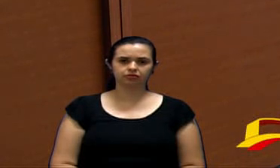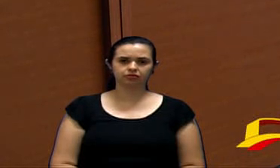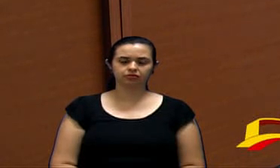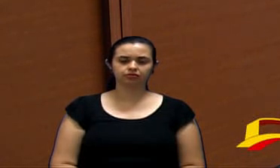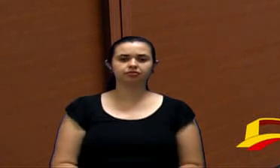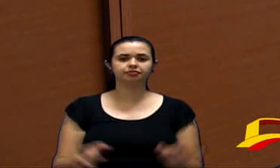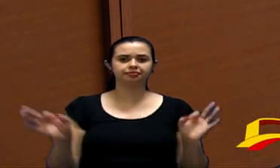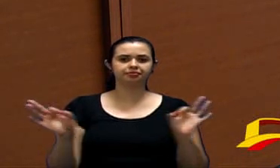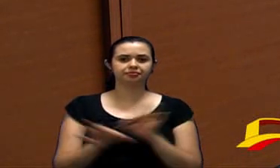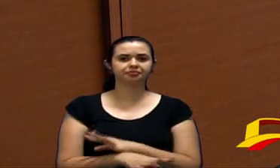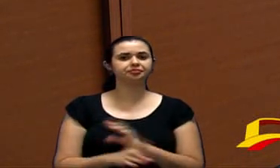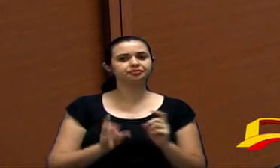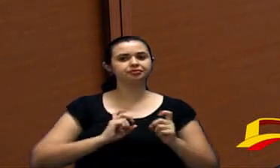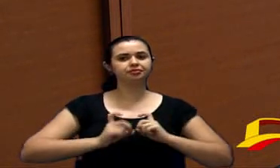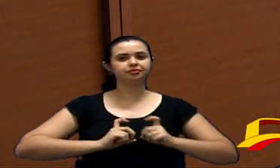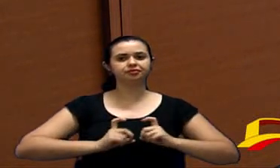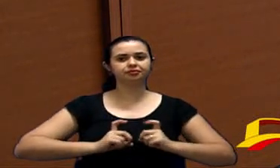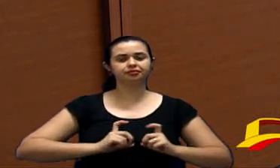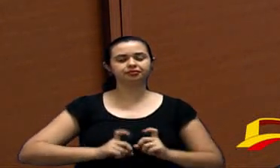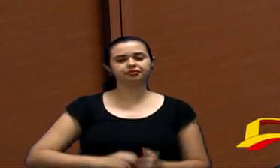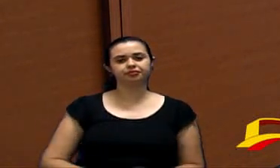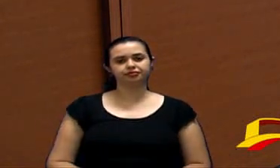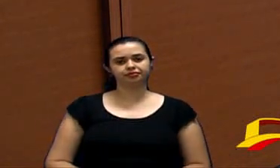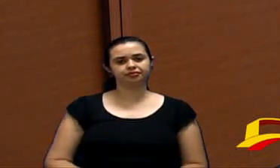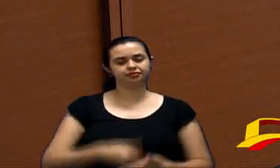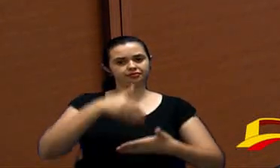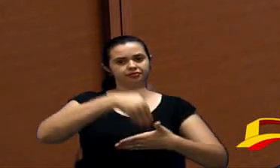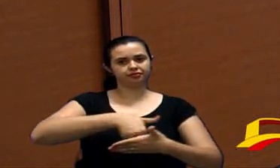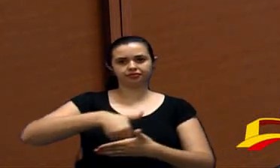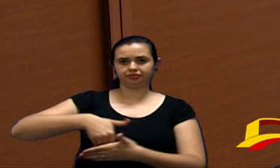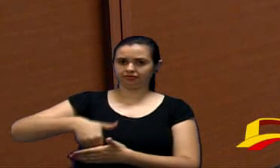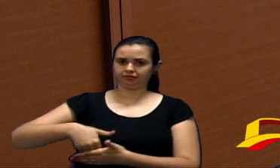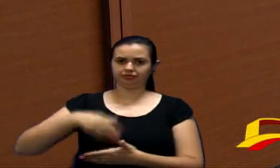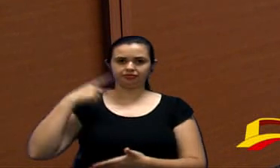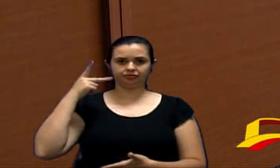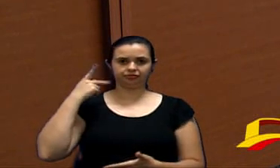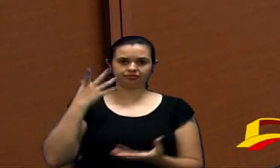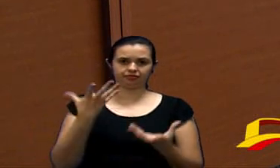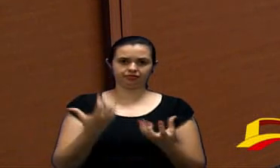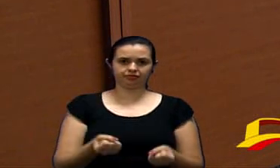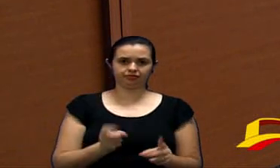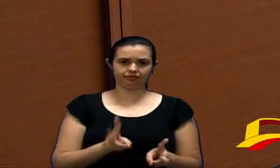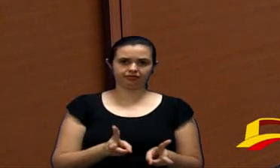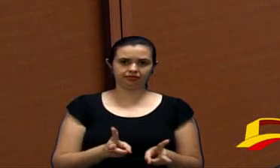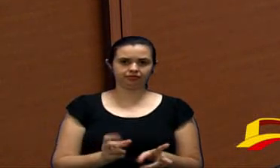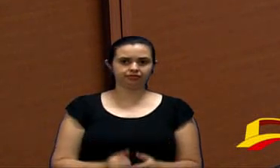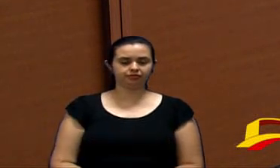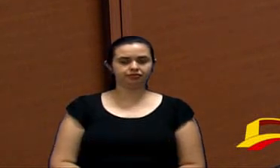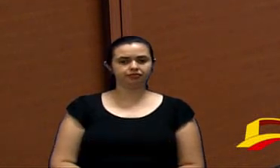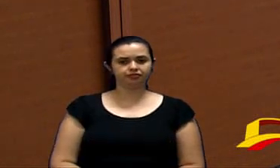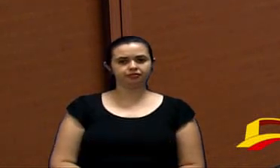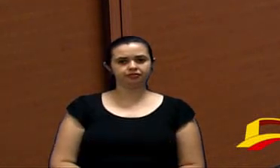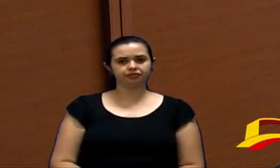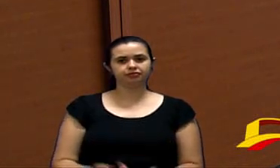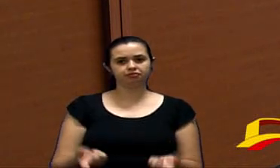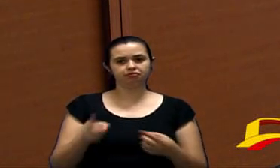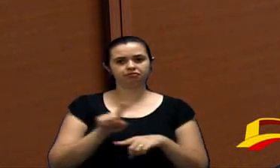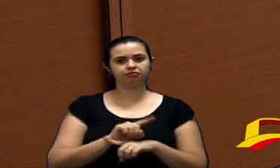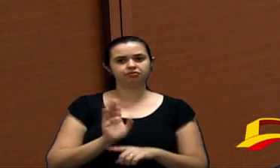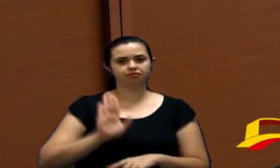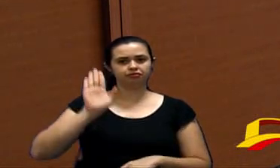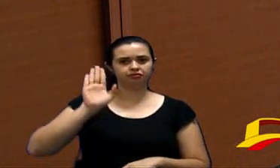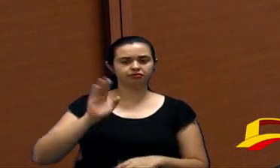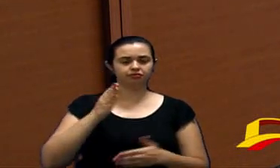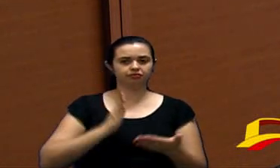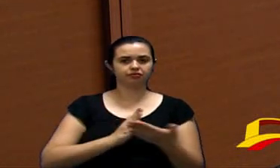É encerrada a discussão. Eu coloco em votação os vereadores que concordam, permaneçam como estão, os contrários, que eles me